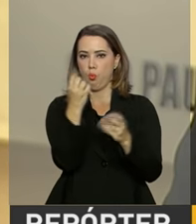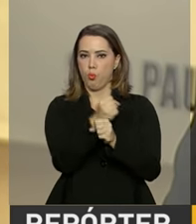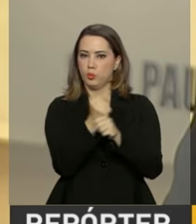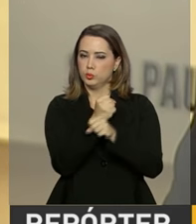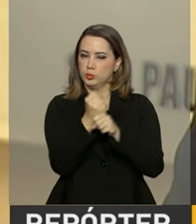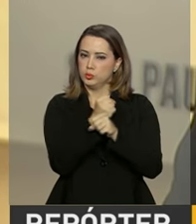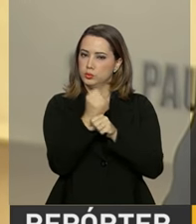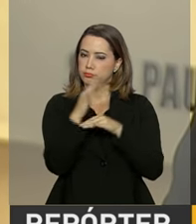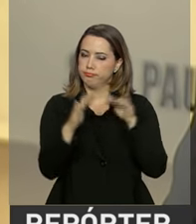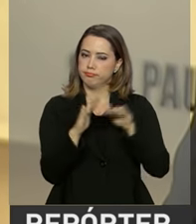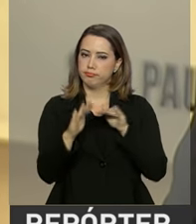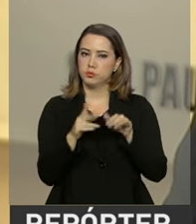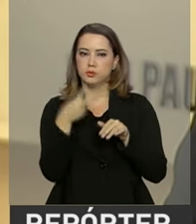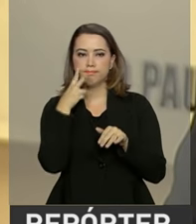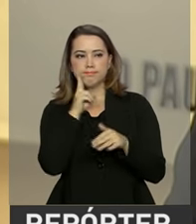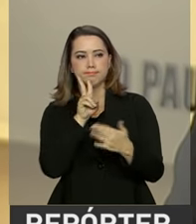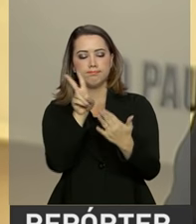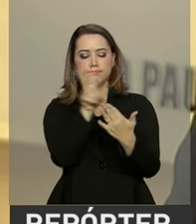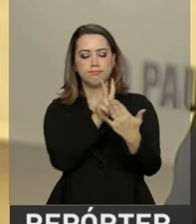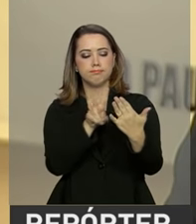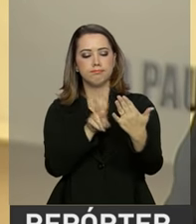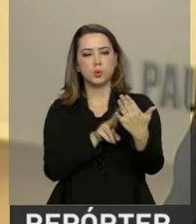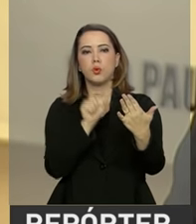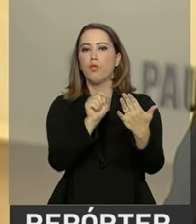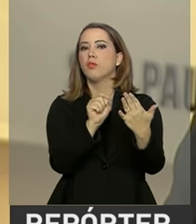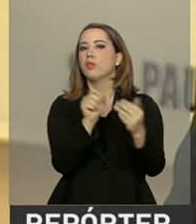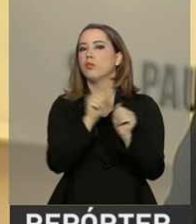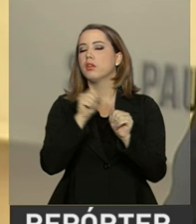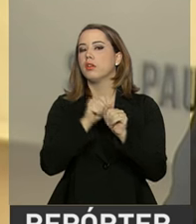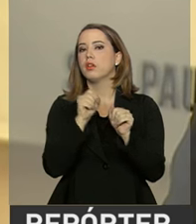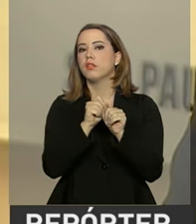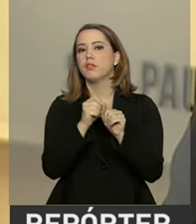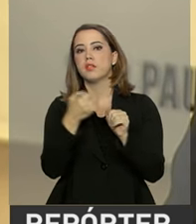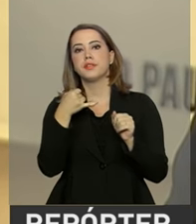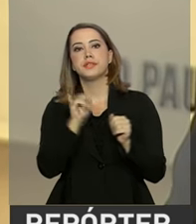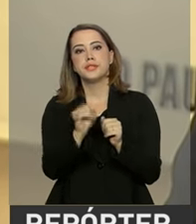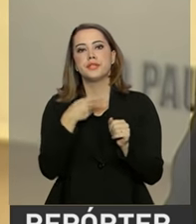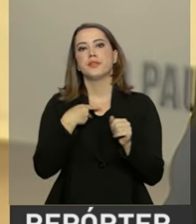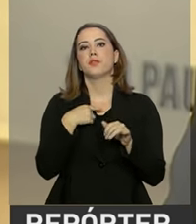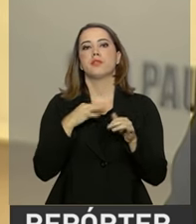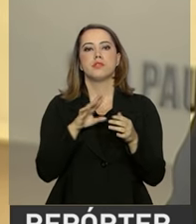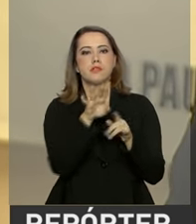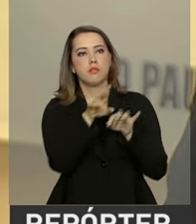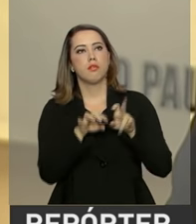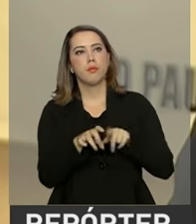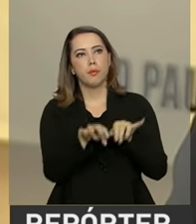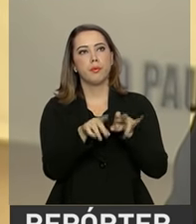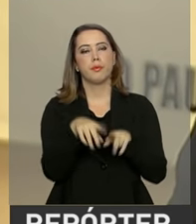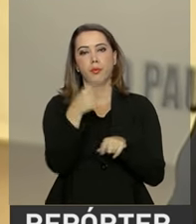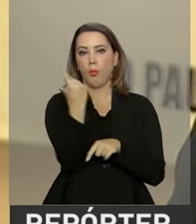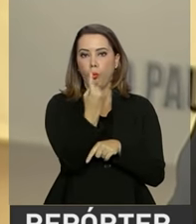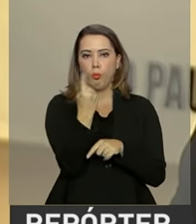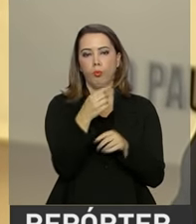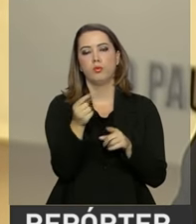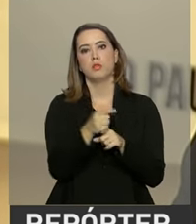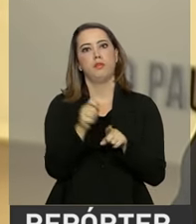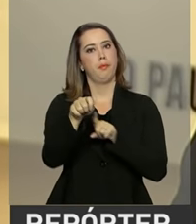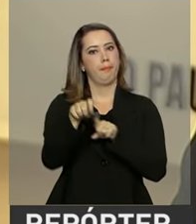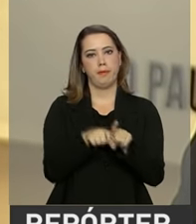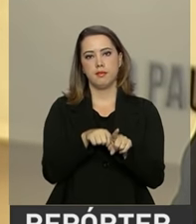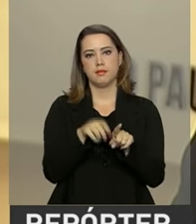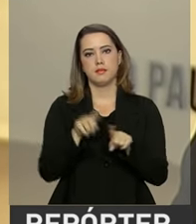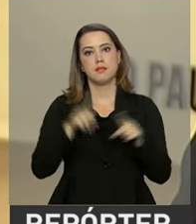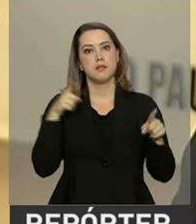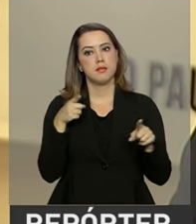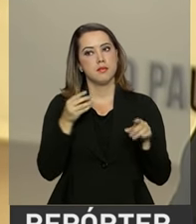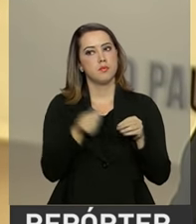e para eu identificar as transações financeiras Se eu fosse fazer isso manualmente demoraria sei lá meses ao passo que se eu lançar isso